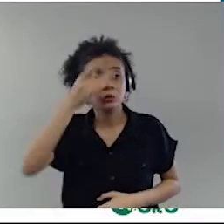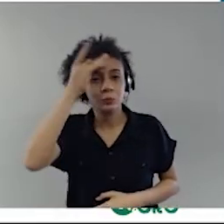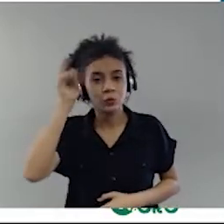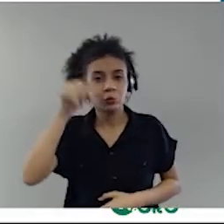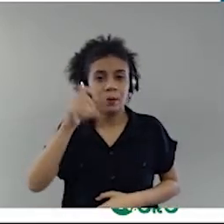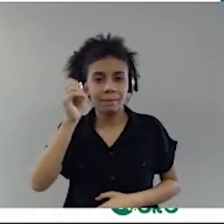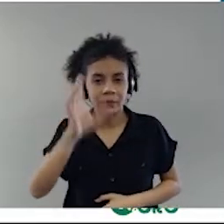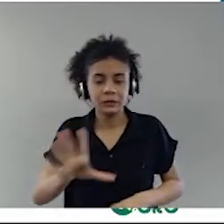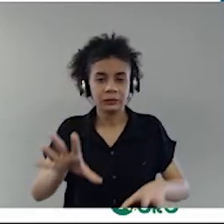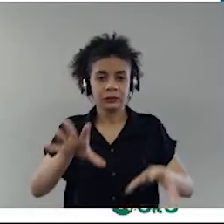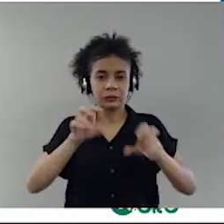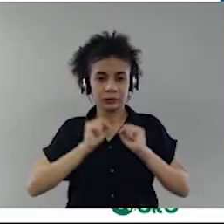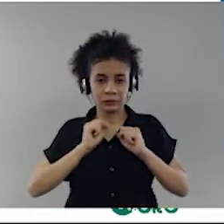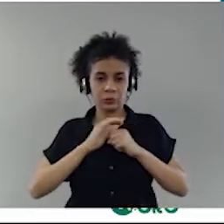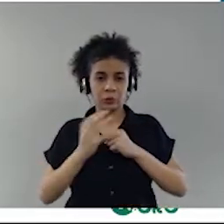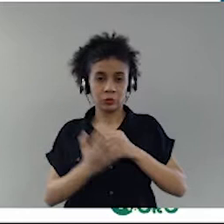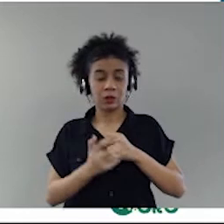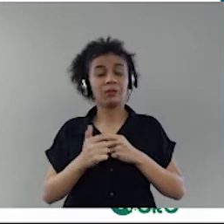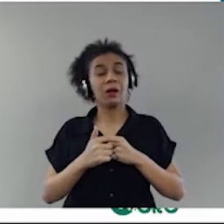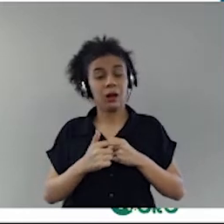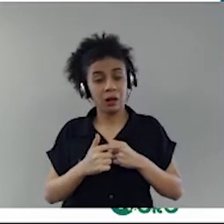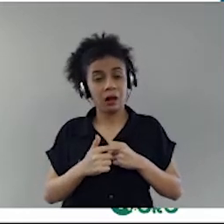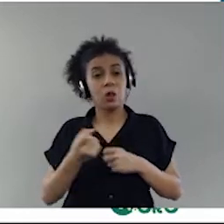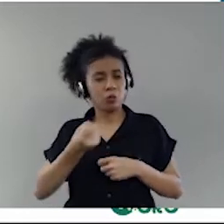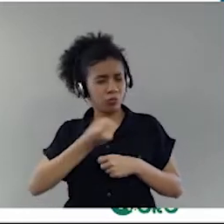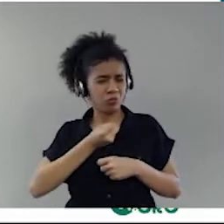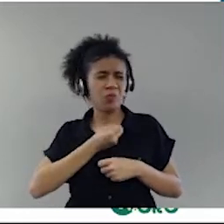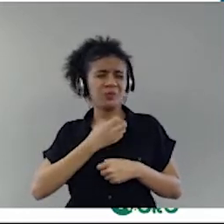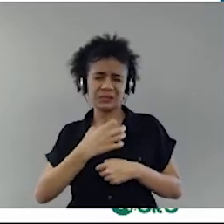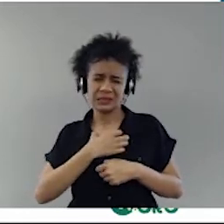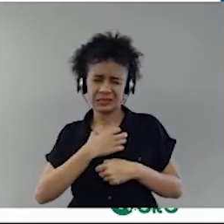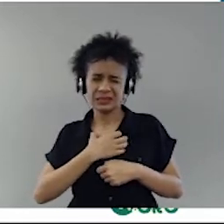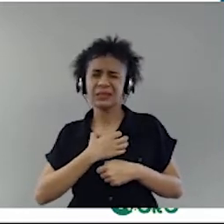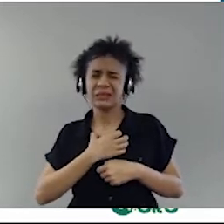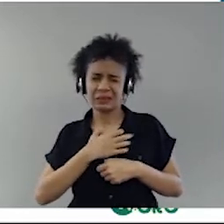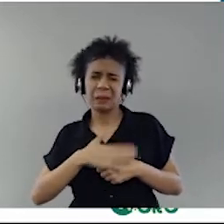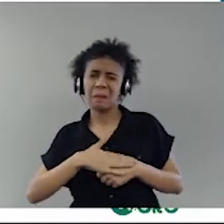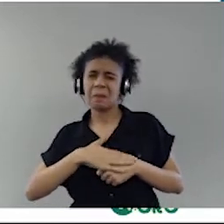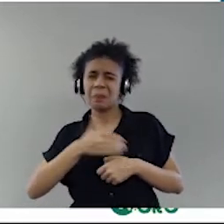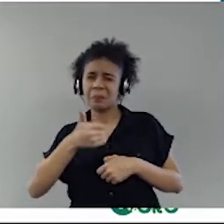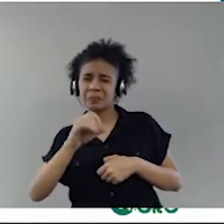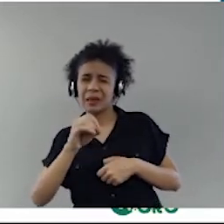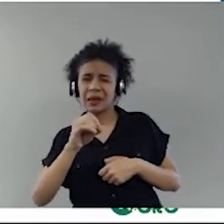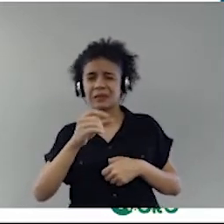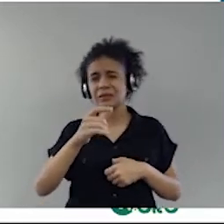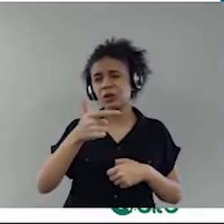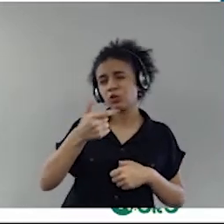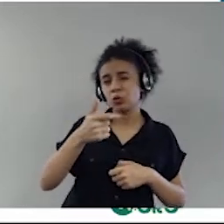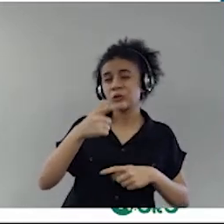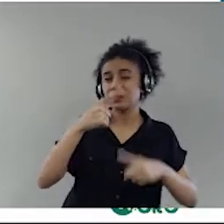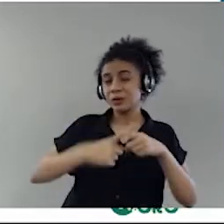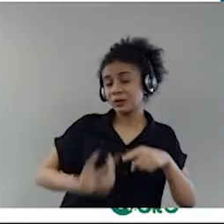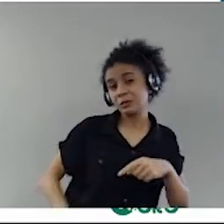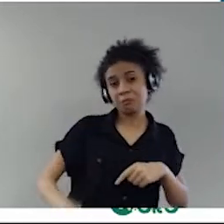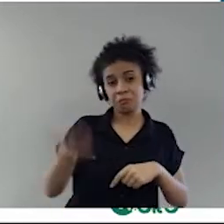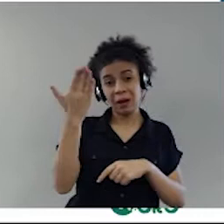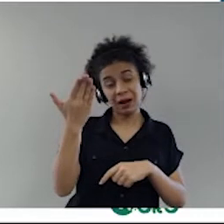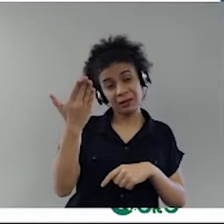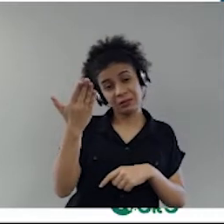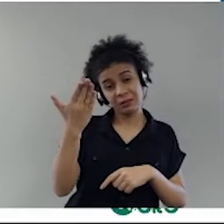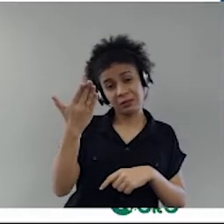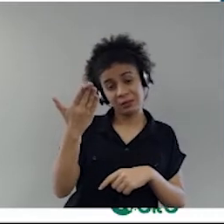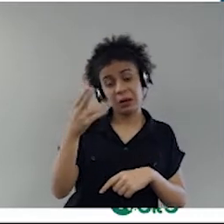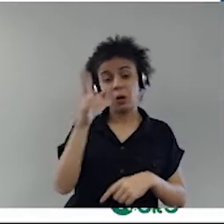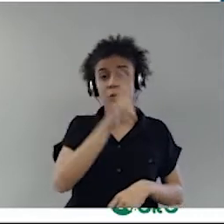brasileiros afetados. Possivelmente o número é cerca de 10 a 12 vezes superior a este número.